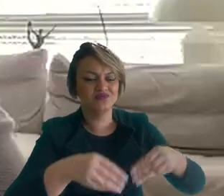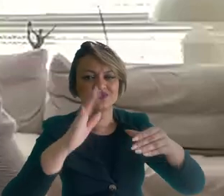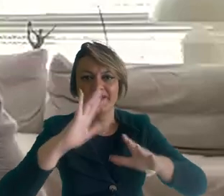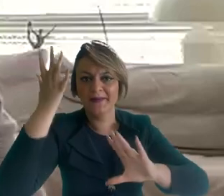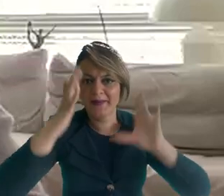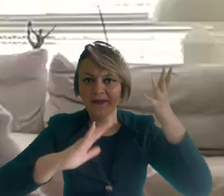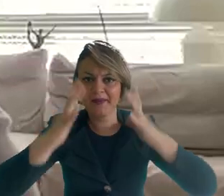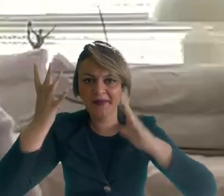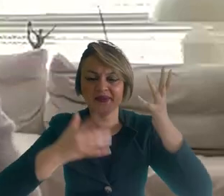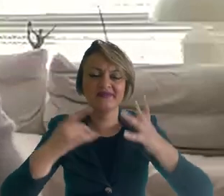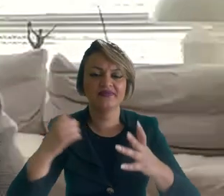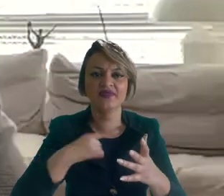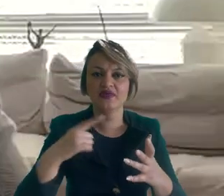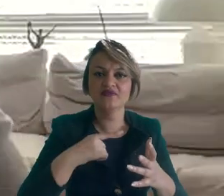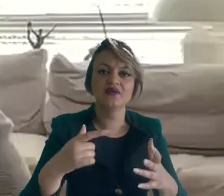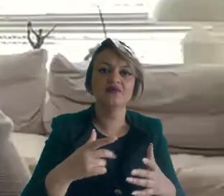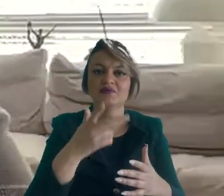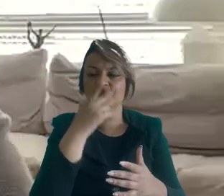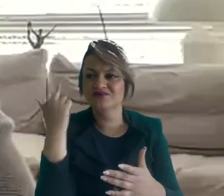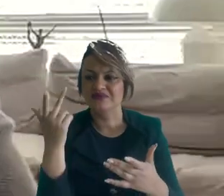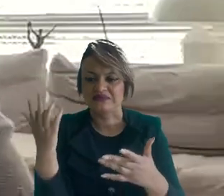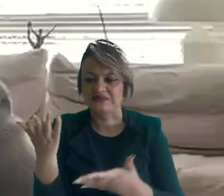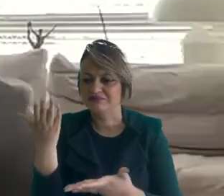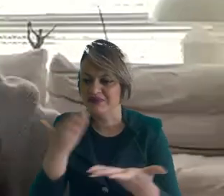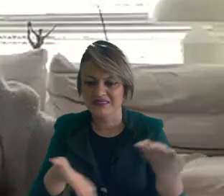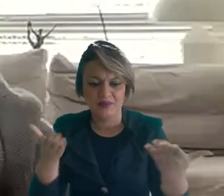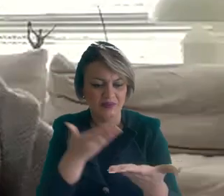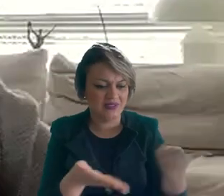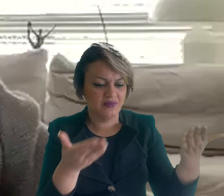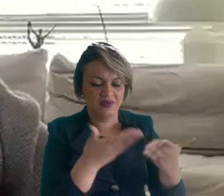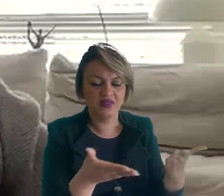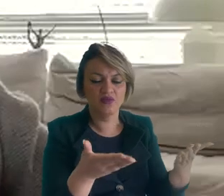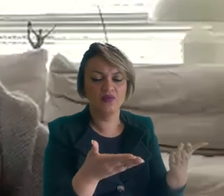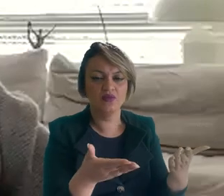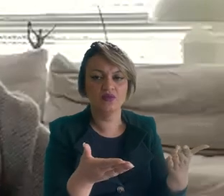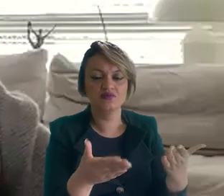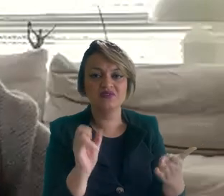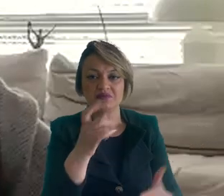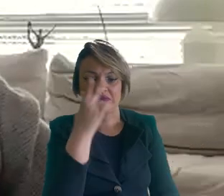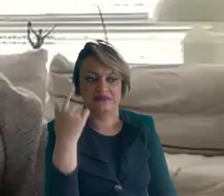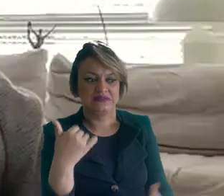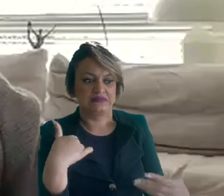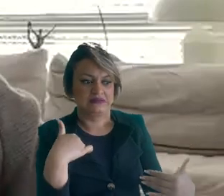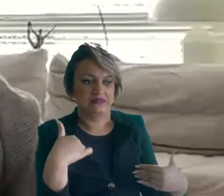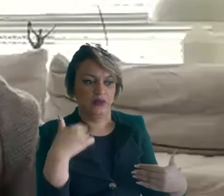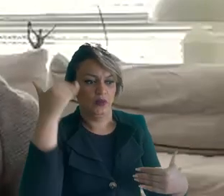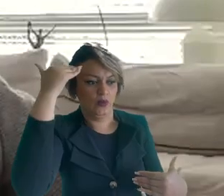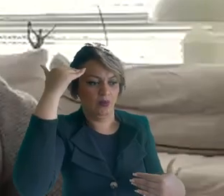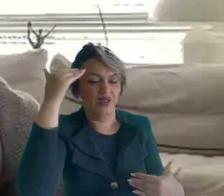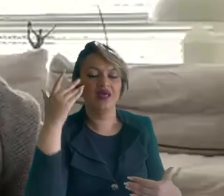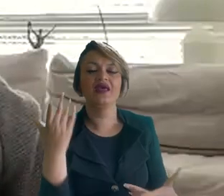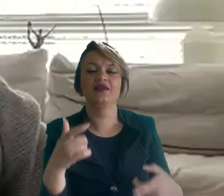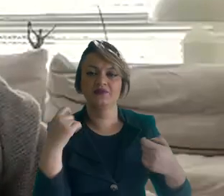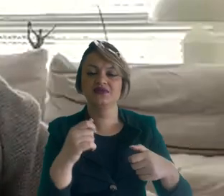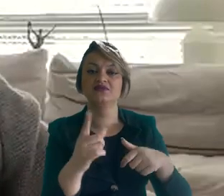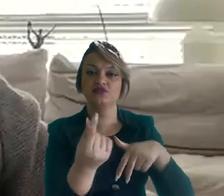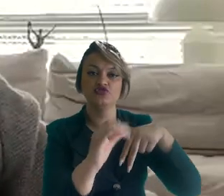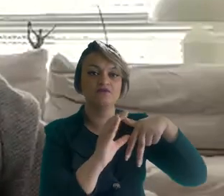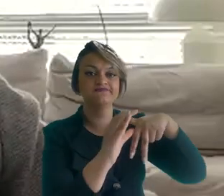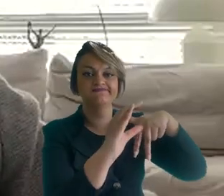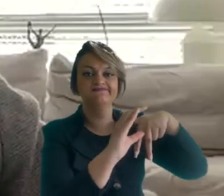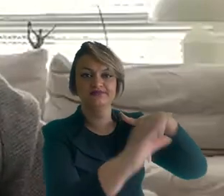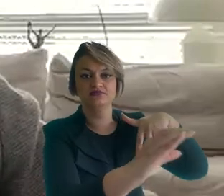restrição uma pequena aumenta o patrimônio ou a pessoa de outra é obrigado a indenizar